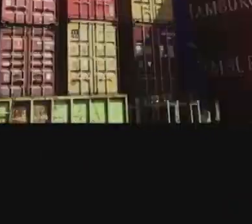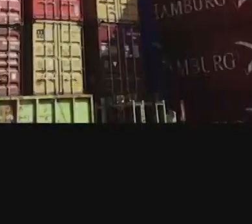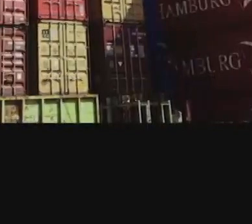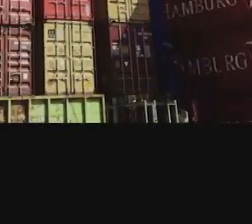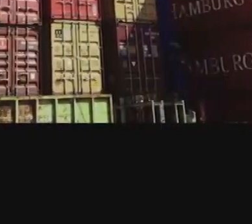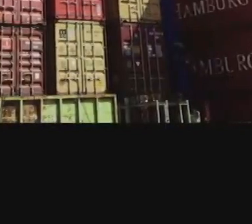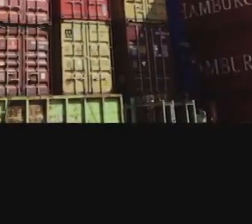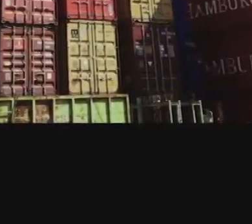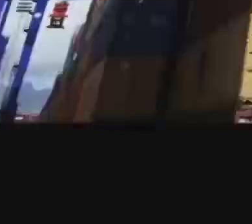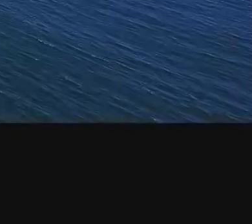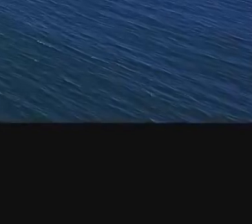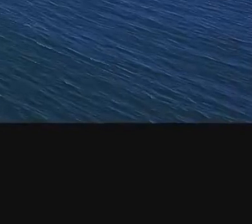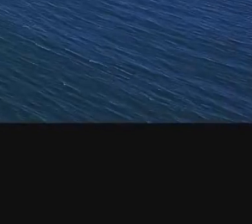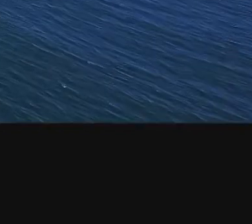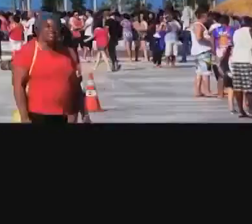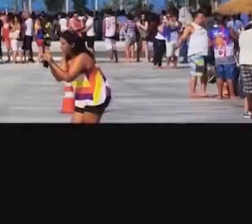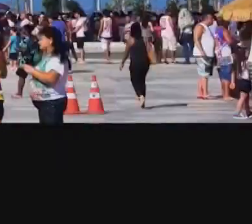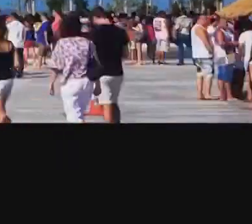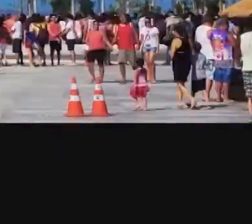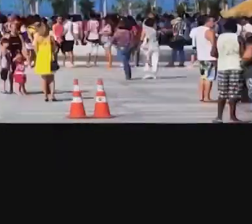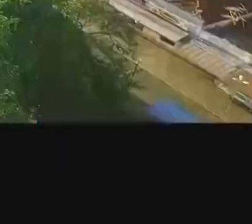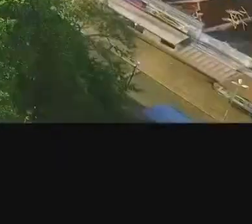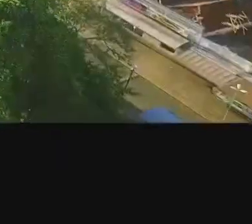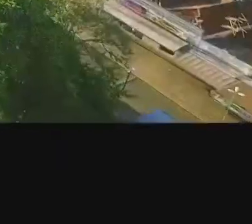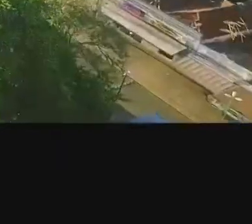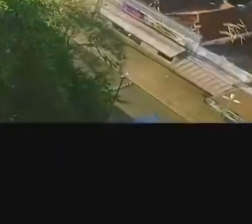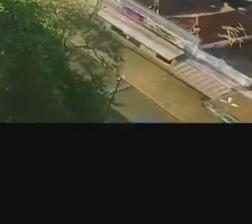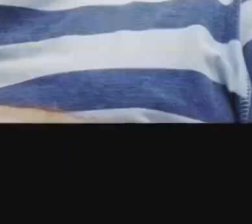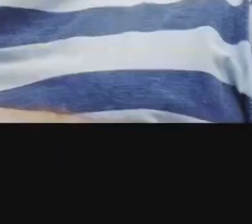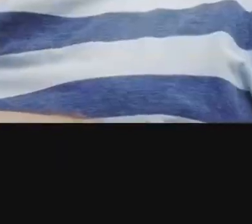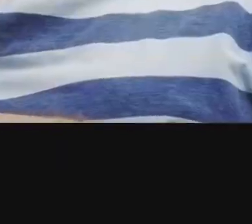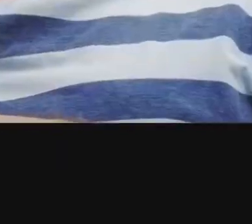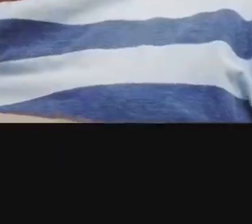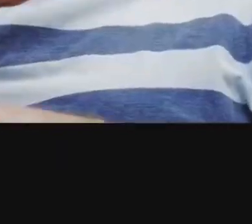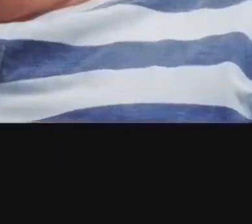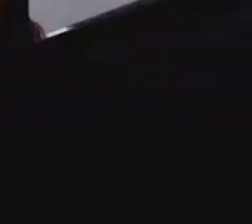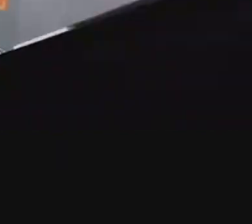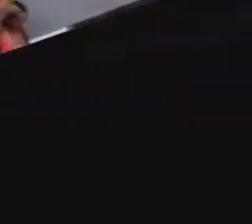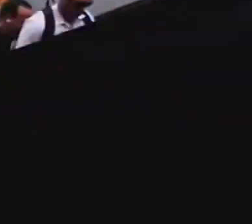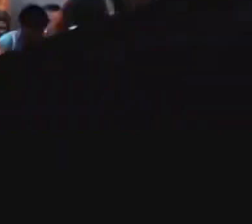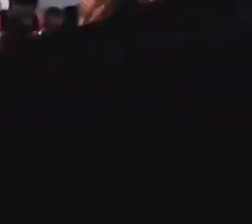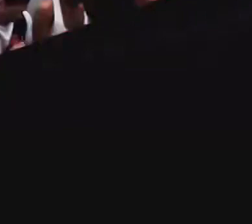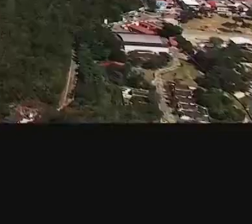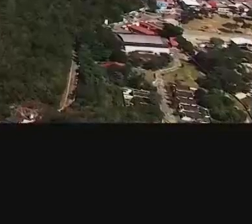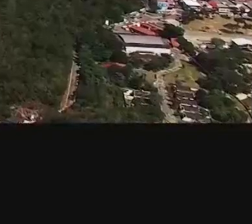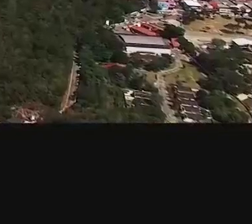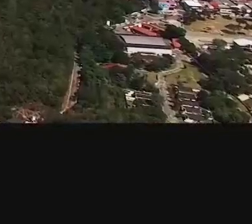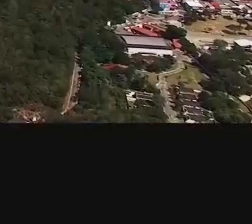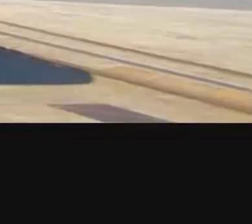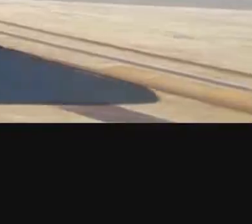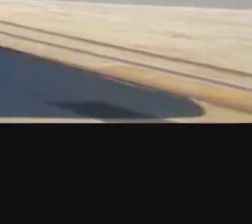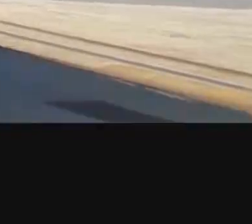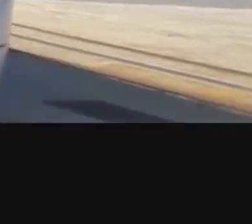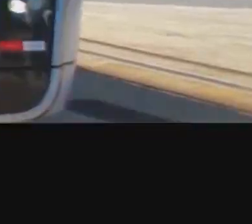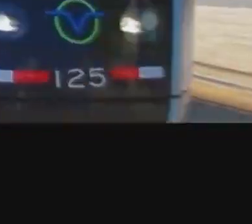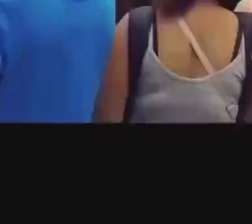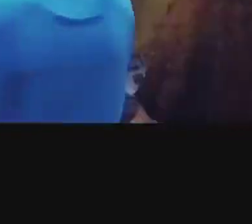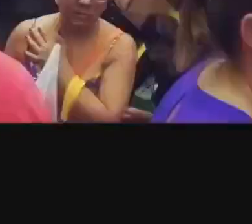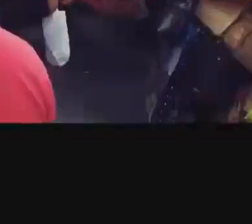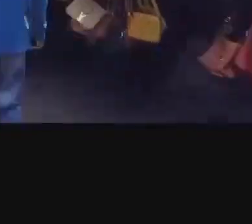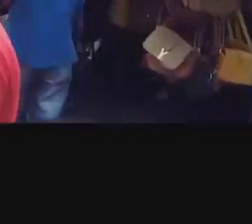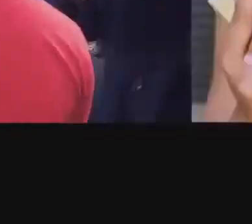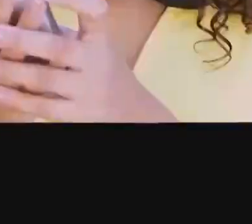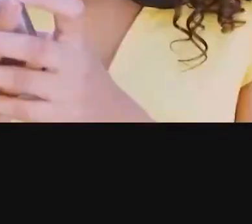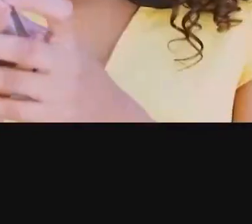de economia de mercado, aumentando a confiança de investidores. E a aprovação da nova Previdência, a diminuição do setor público e a lei da